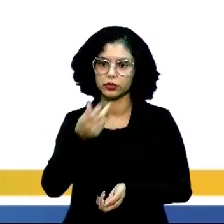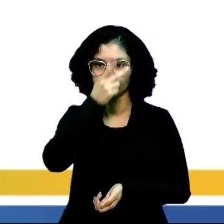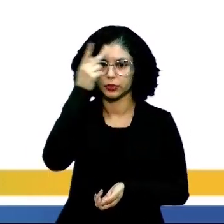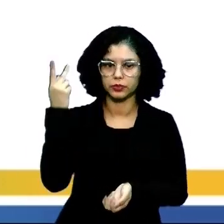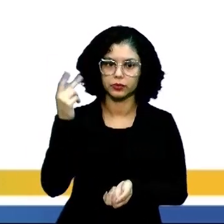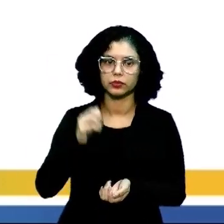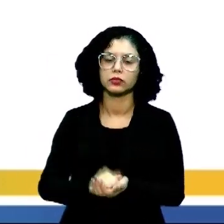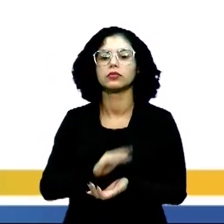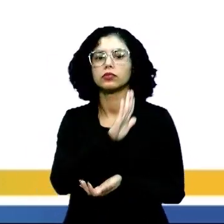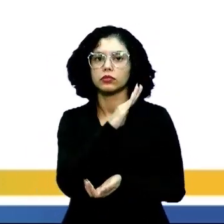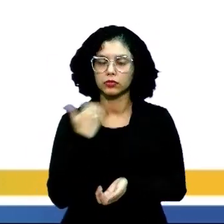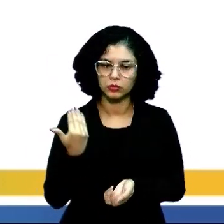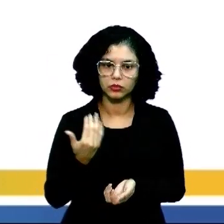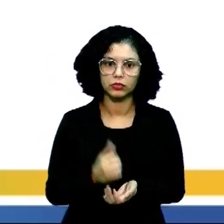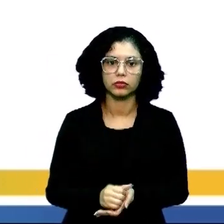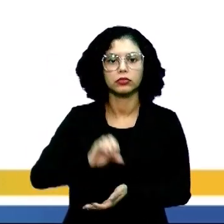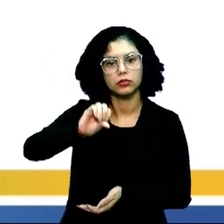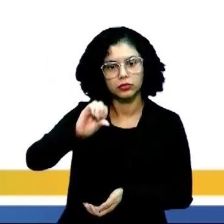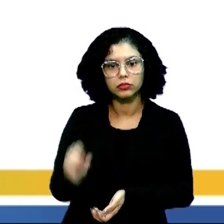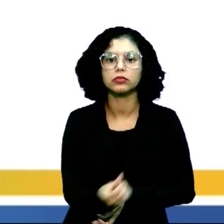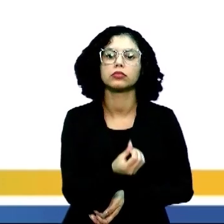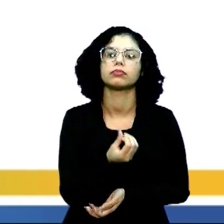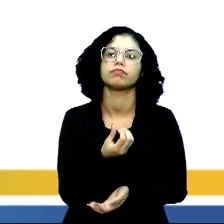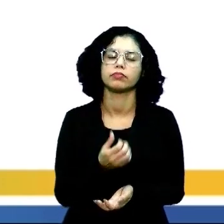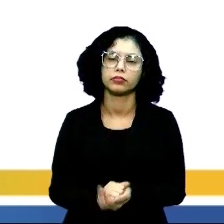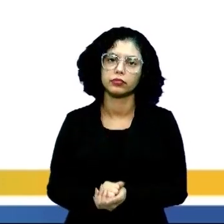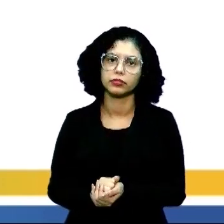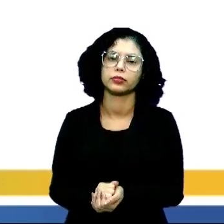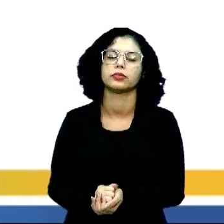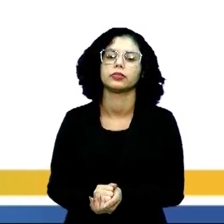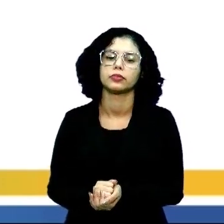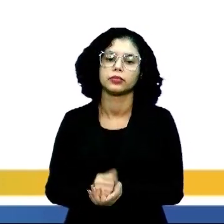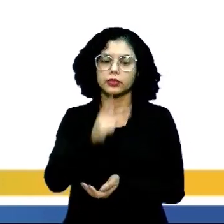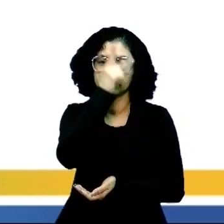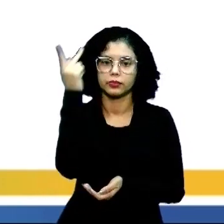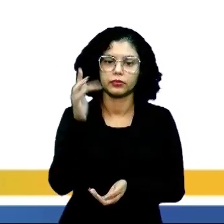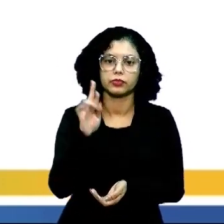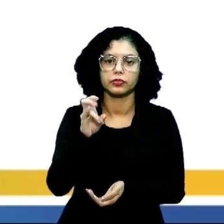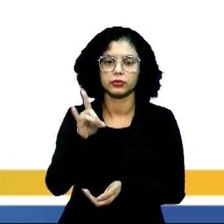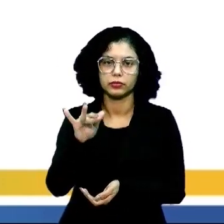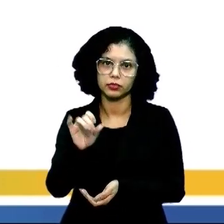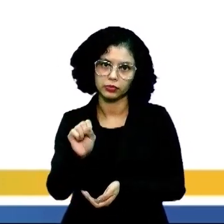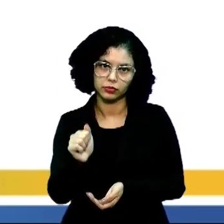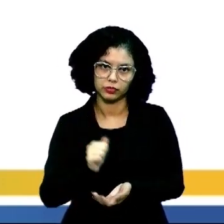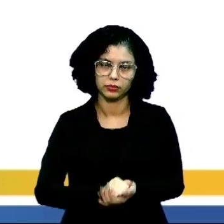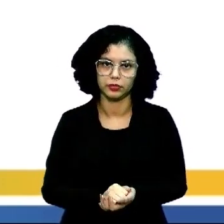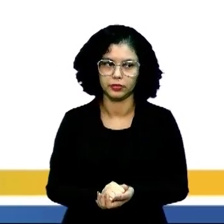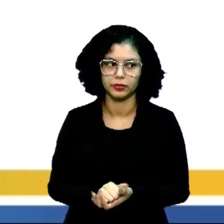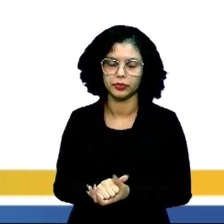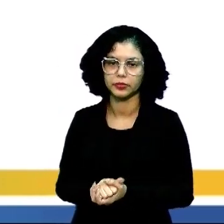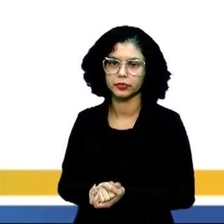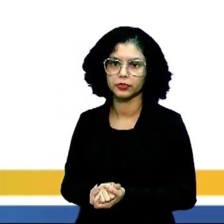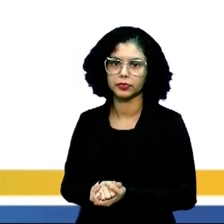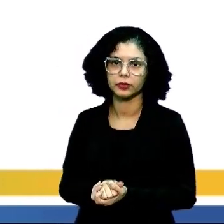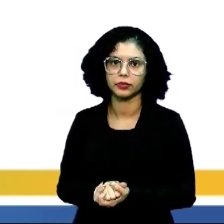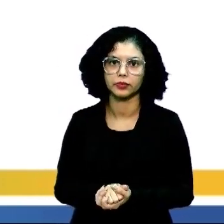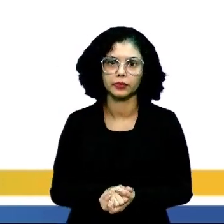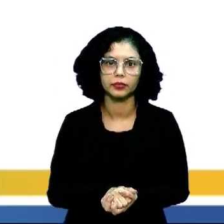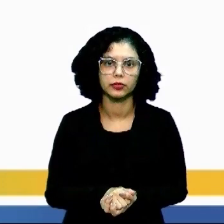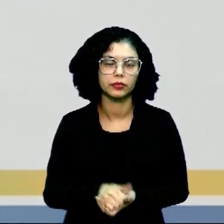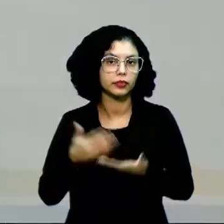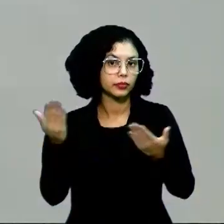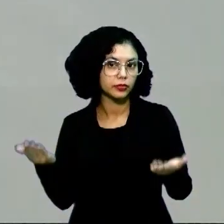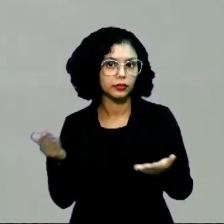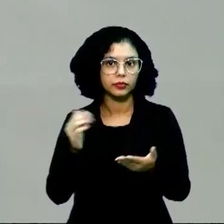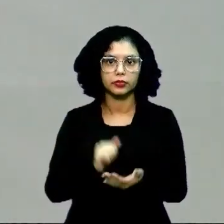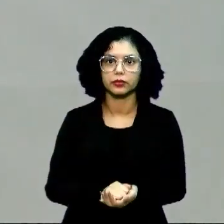2.996 pessoas mortas e cerca de 6.000 pessoas ficaram feridas, ok?